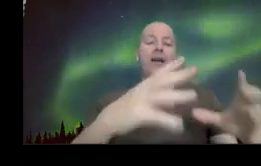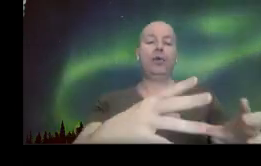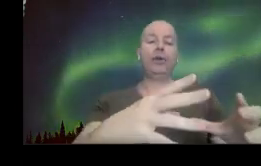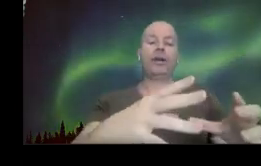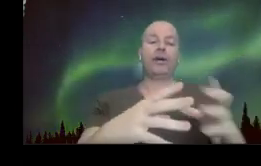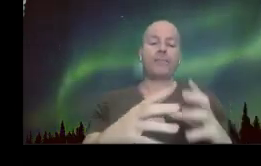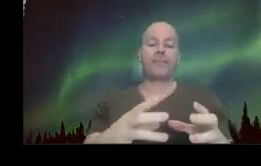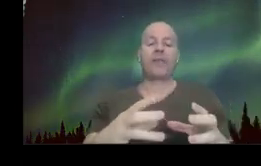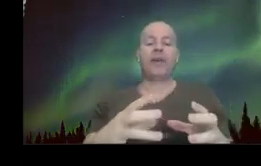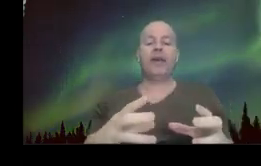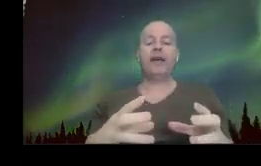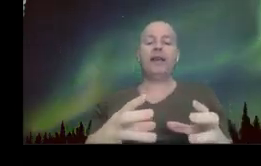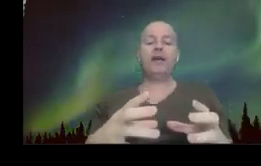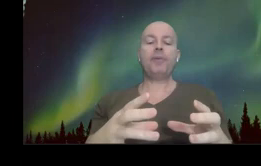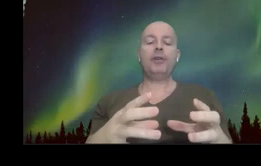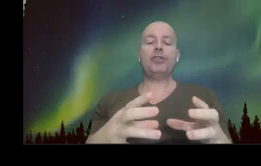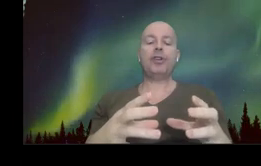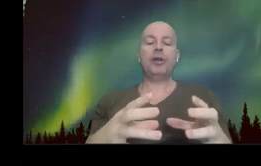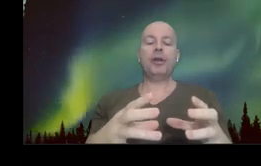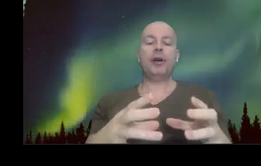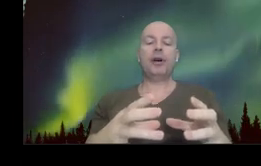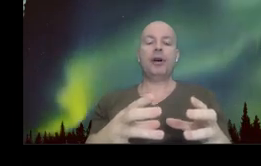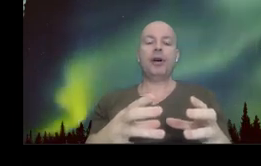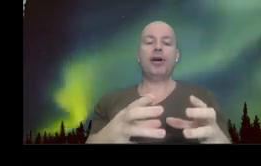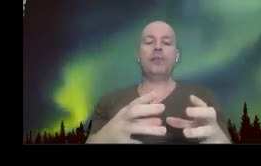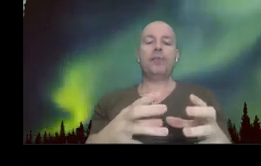numa área única. E aí, de repente,